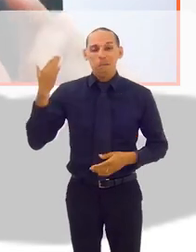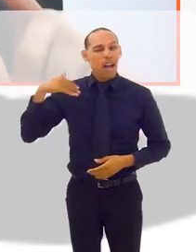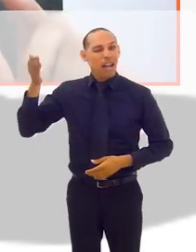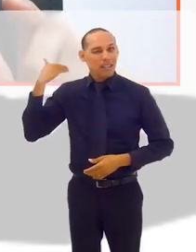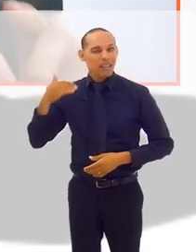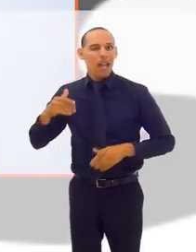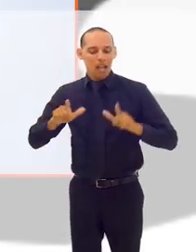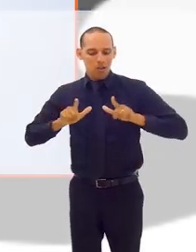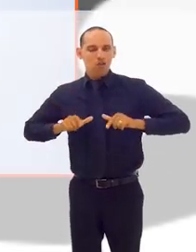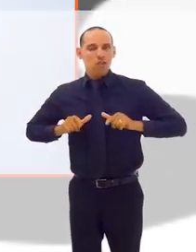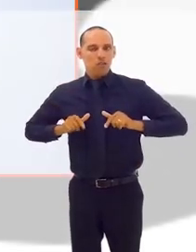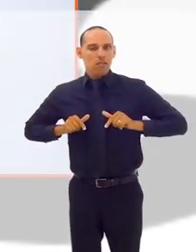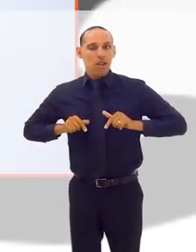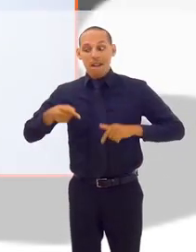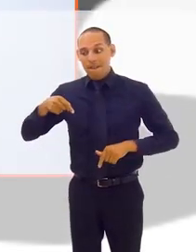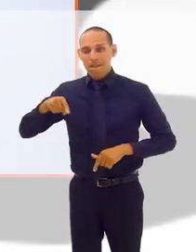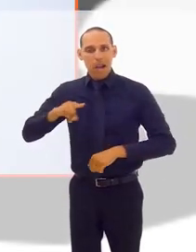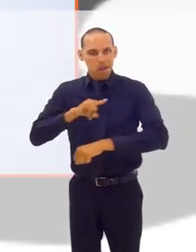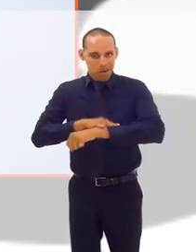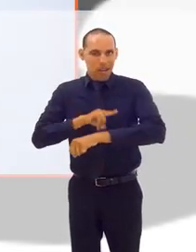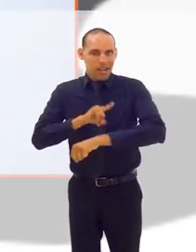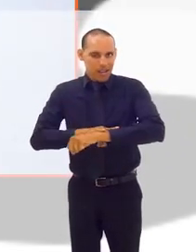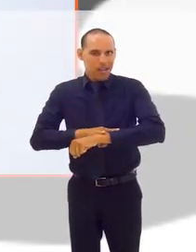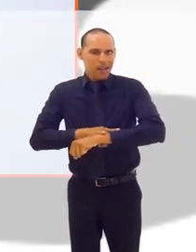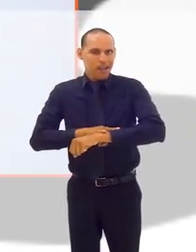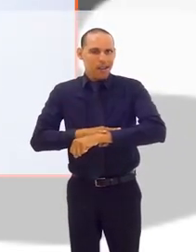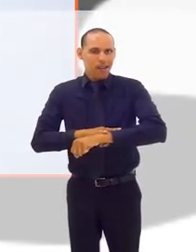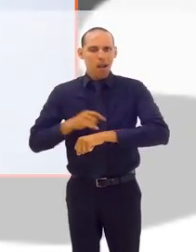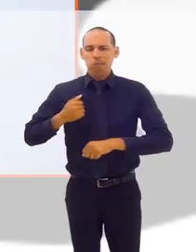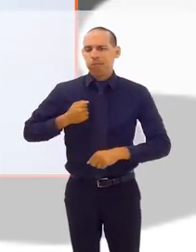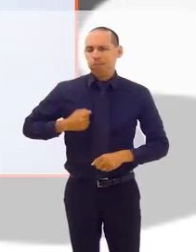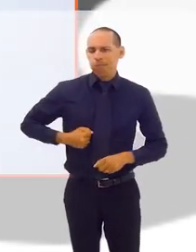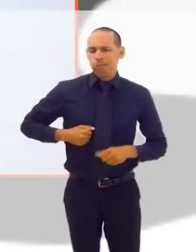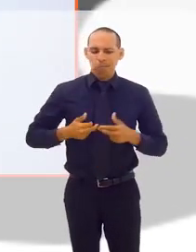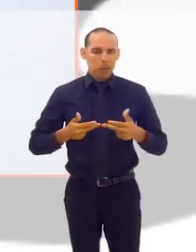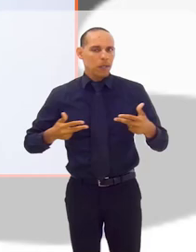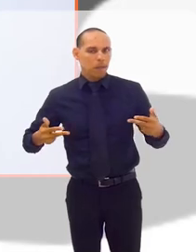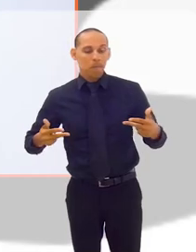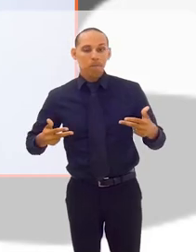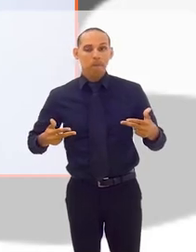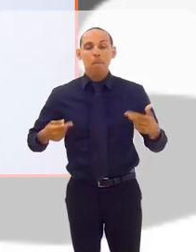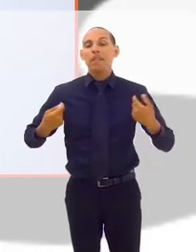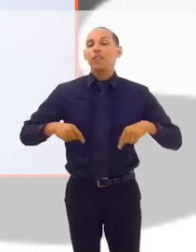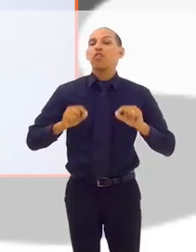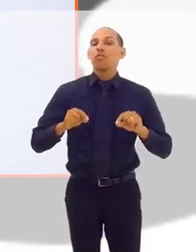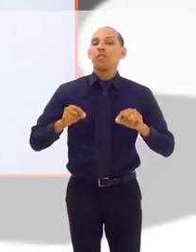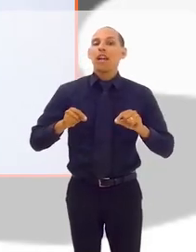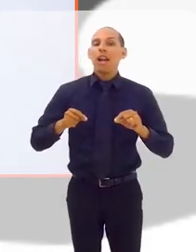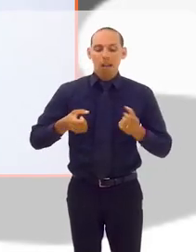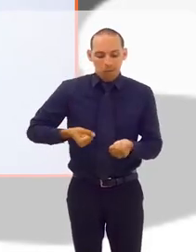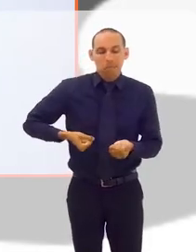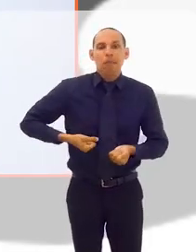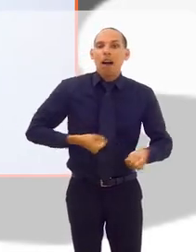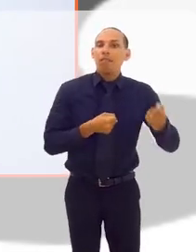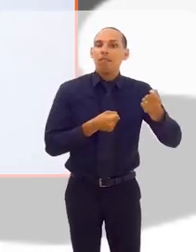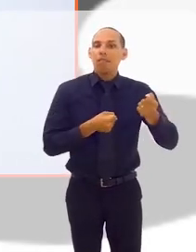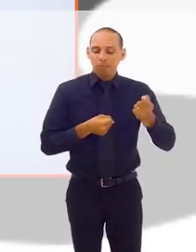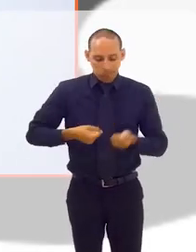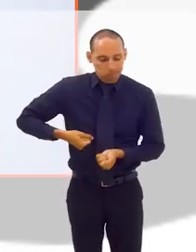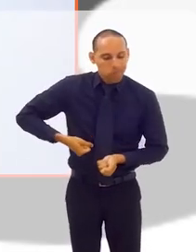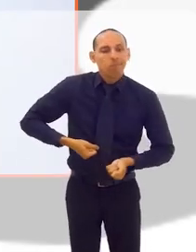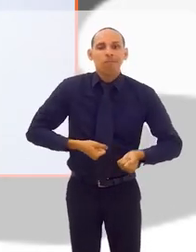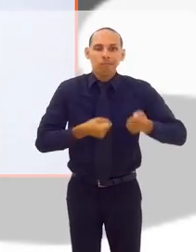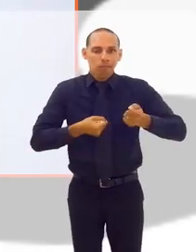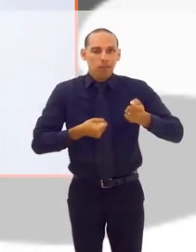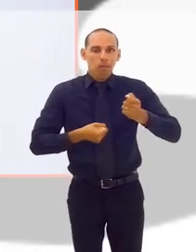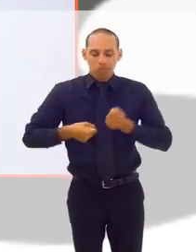na nação de Israel que o hebreu, quando ele ia no banheiro fazer as fezes, as necessidades fisiológicas, ele deveria levar uma pá